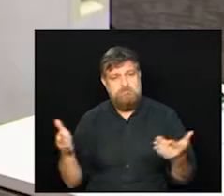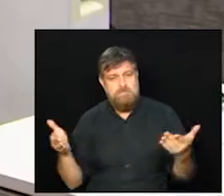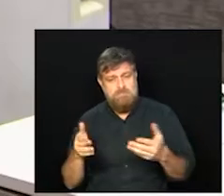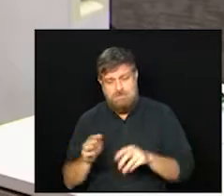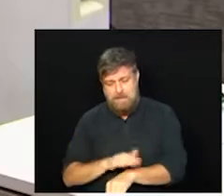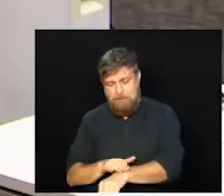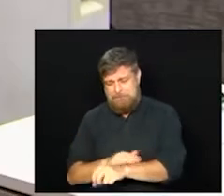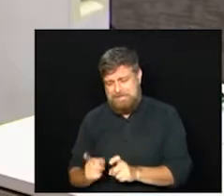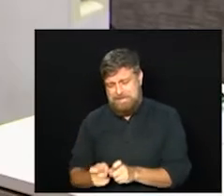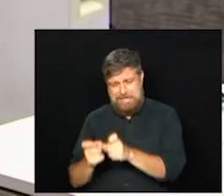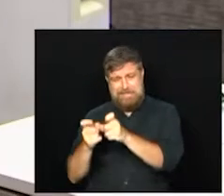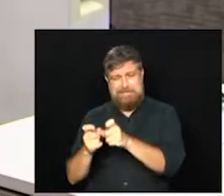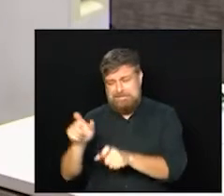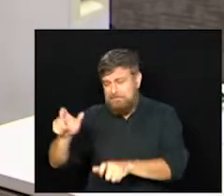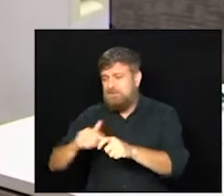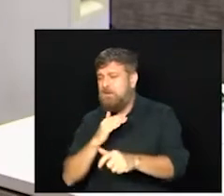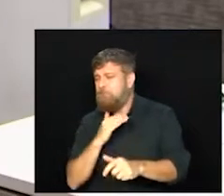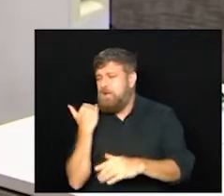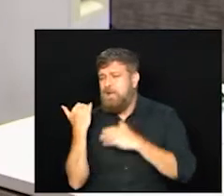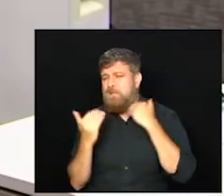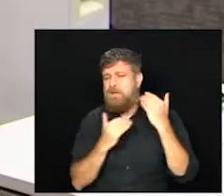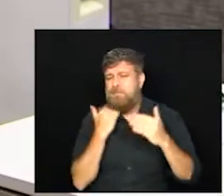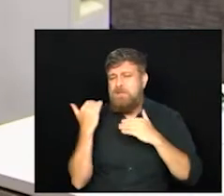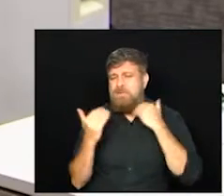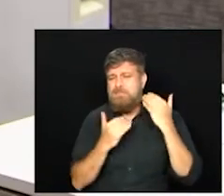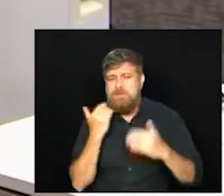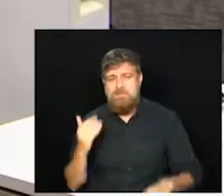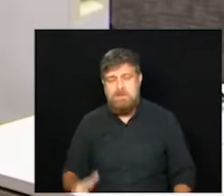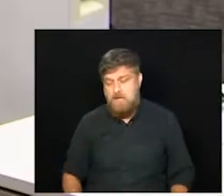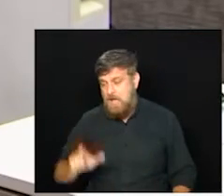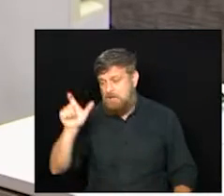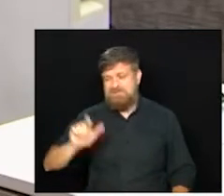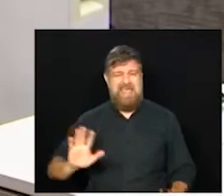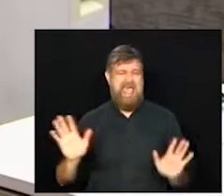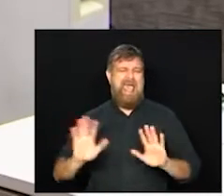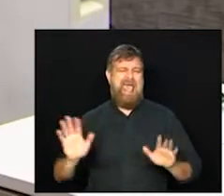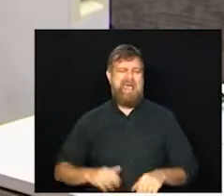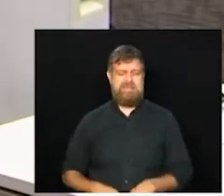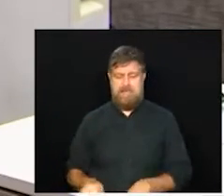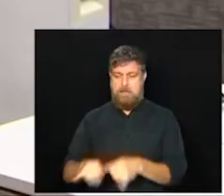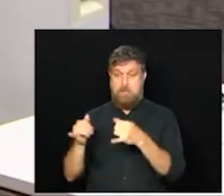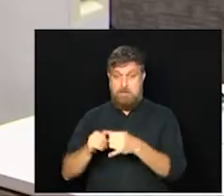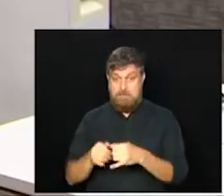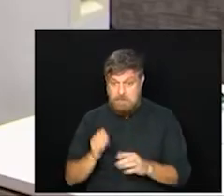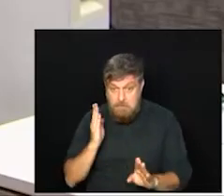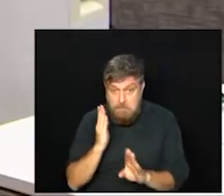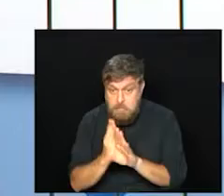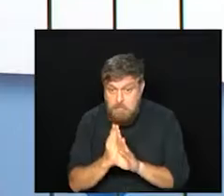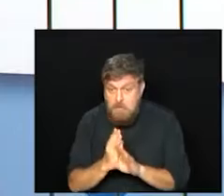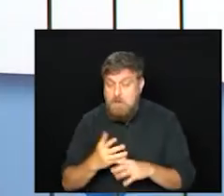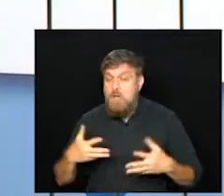câncer de pele mata muita gente. O pessoal não liga, que acha que não é nada, mas a hora que vai ver, o negócio é complicado.